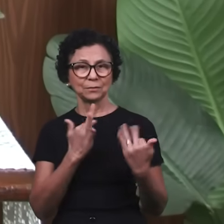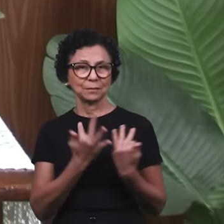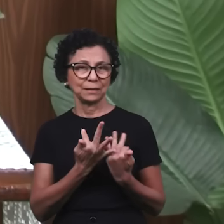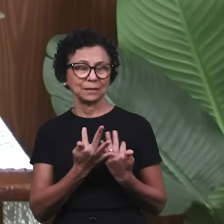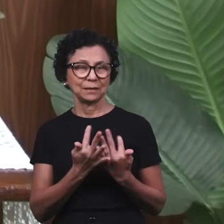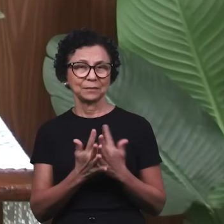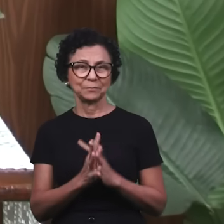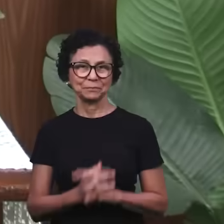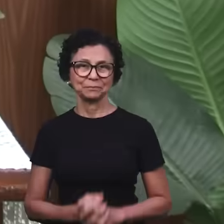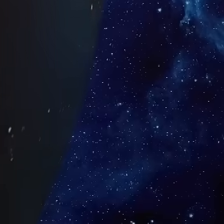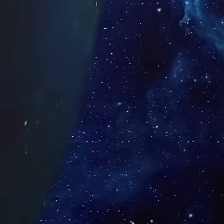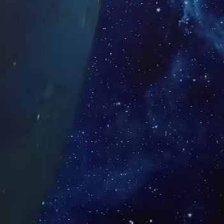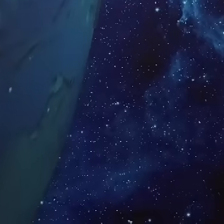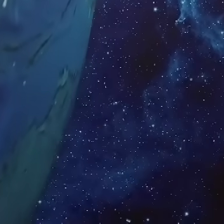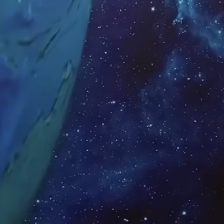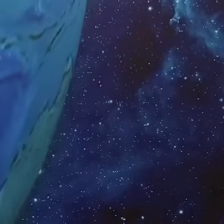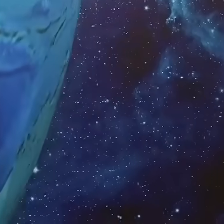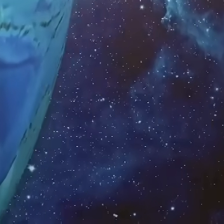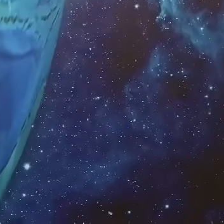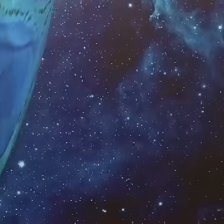todos, a paz do Senhor Jesus.